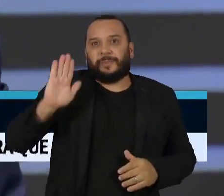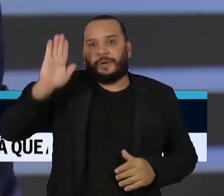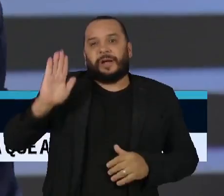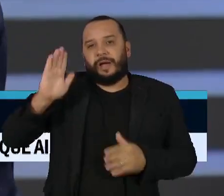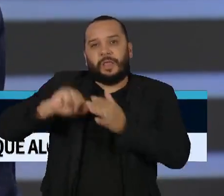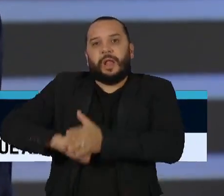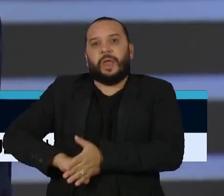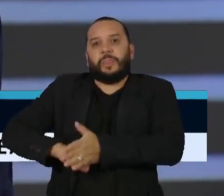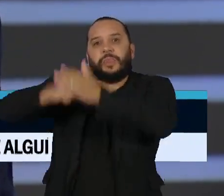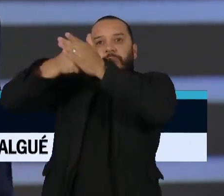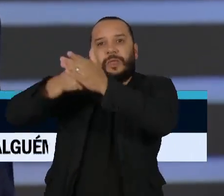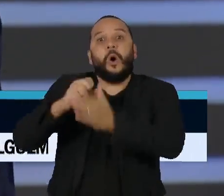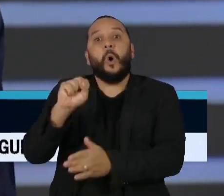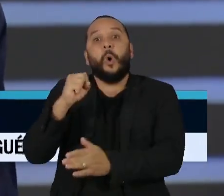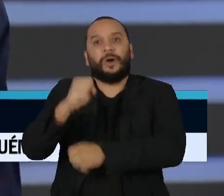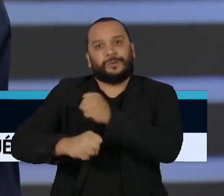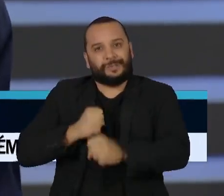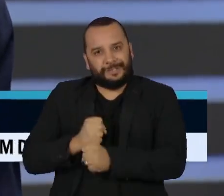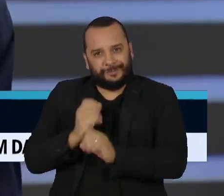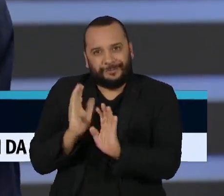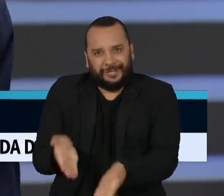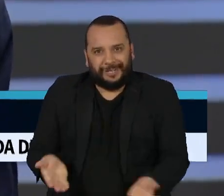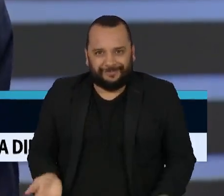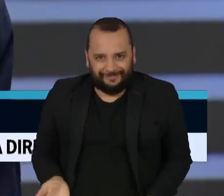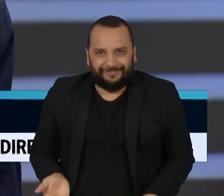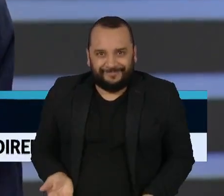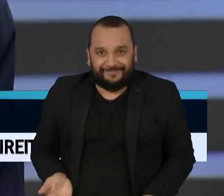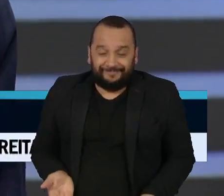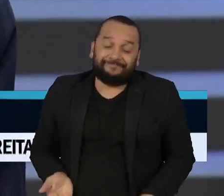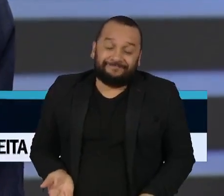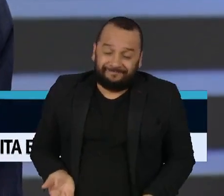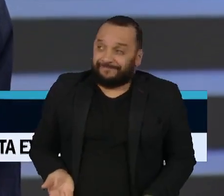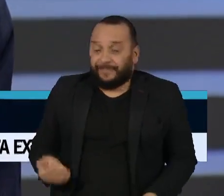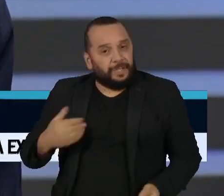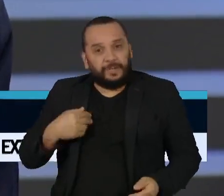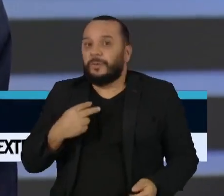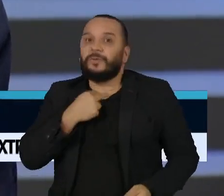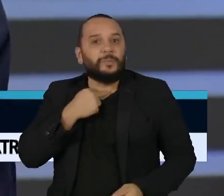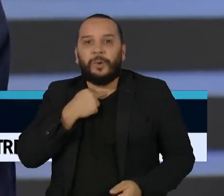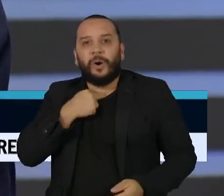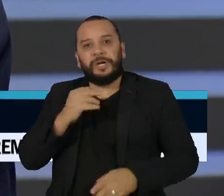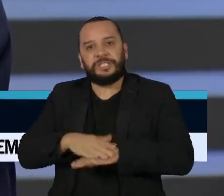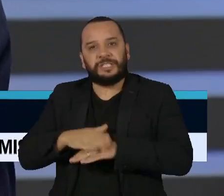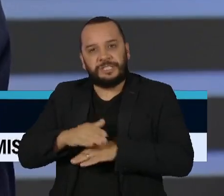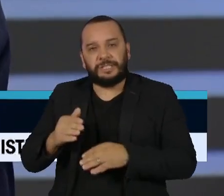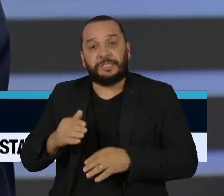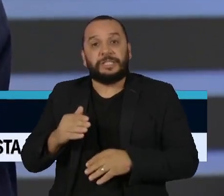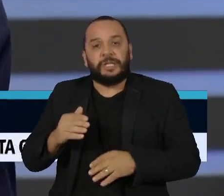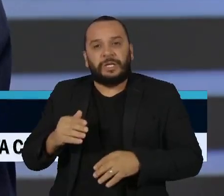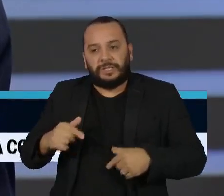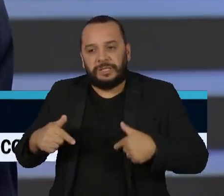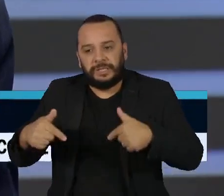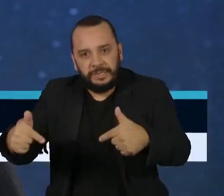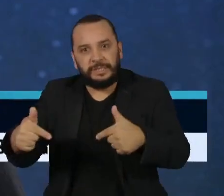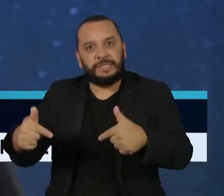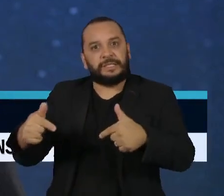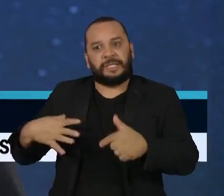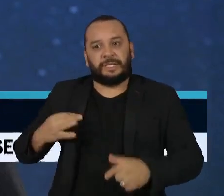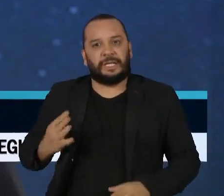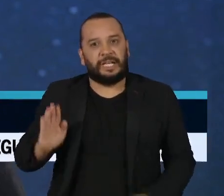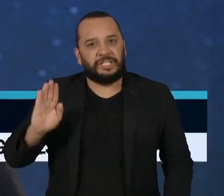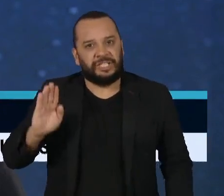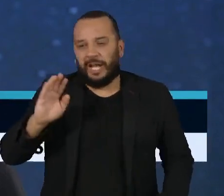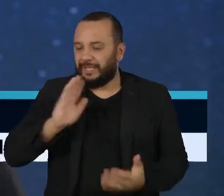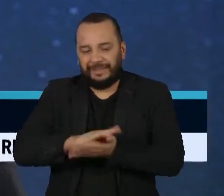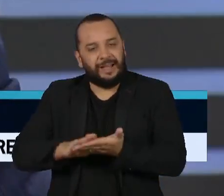seja, uma coisa é você poder fazer política, outra coisa é você, durante 8 anos, não poder ser candidato.